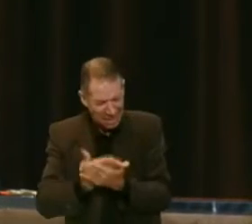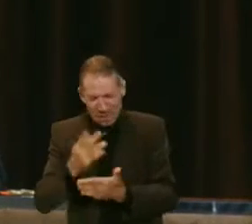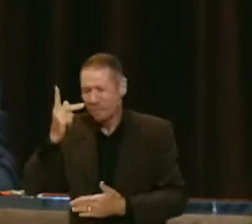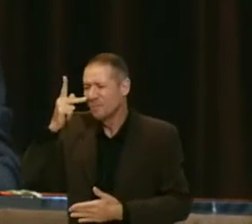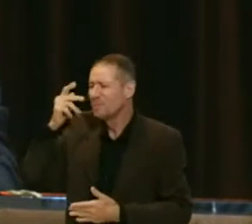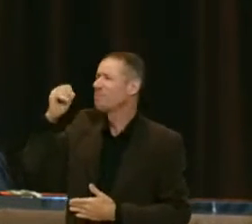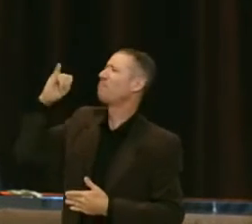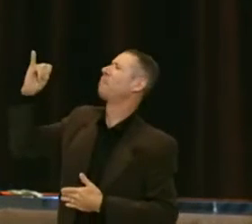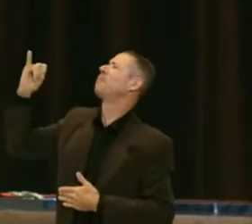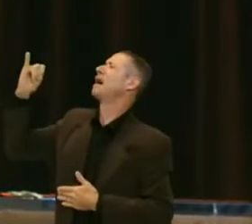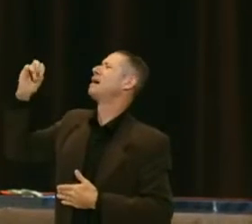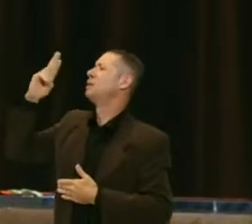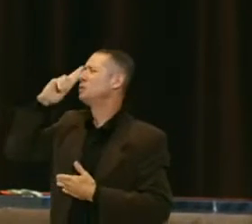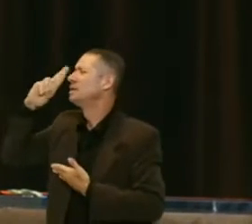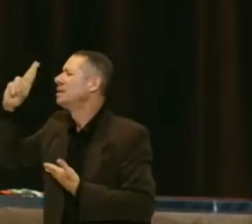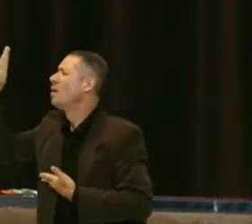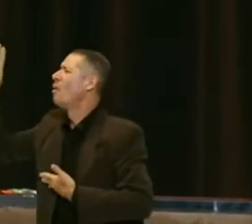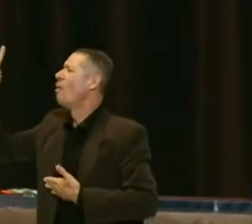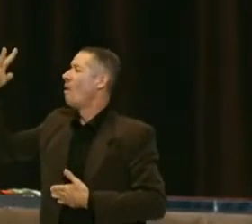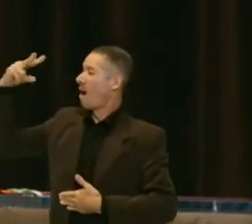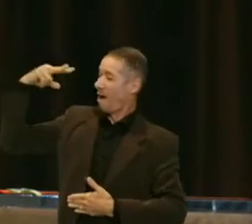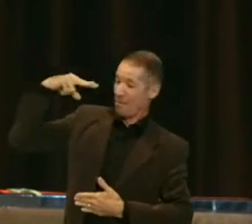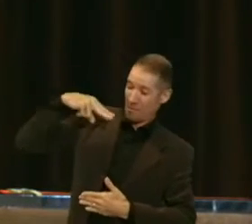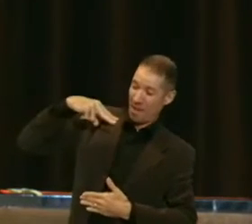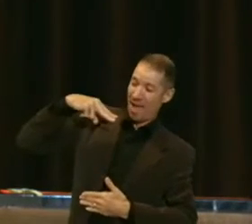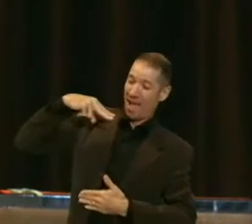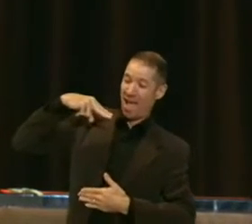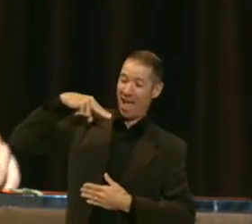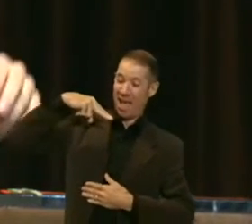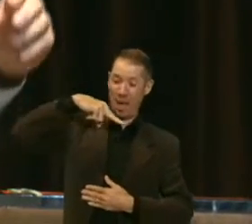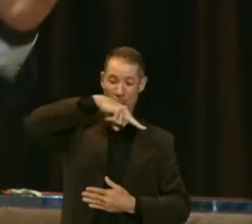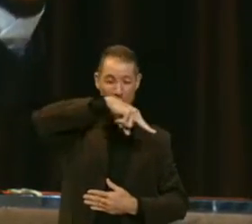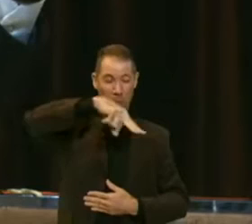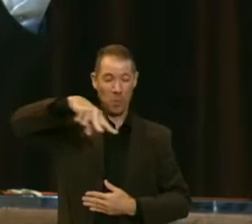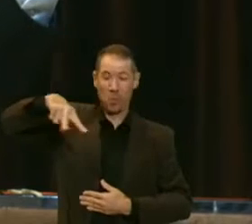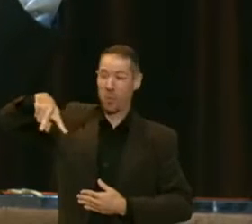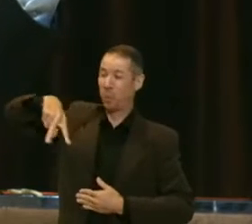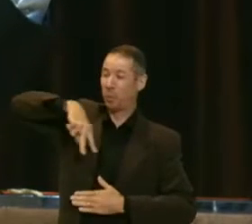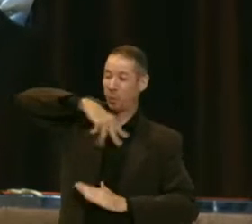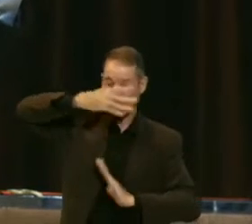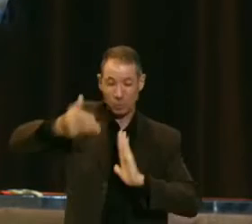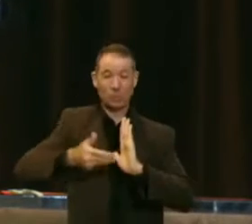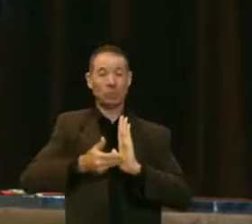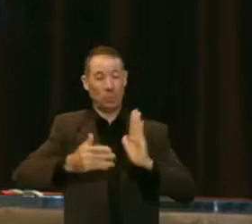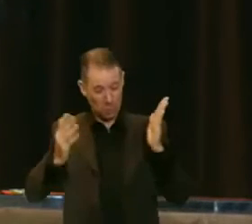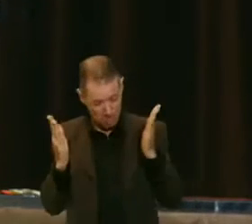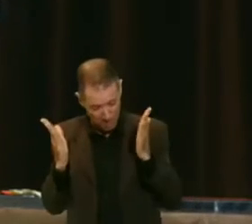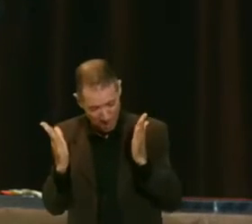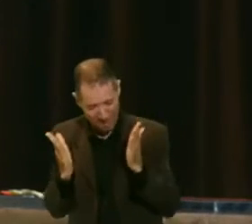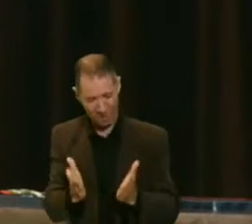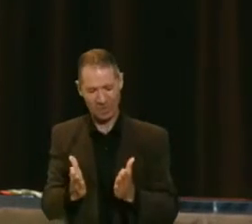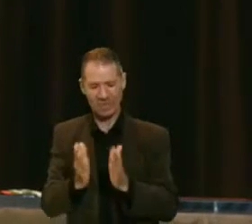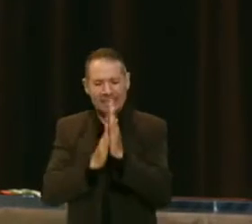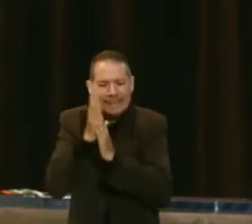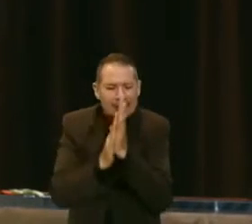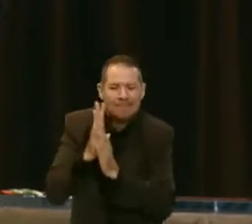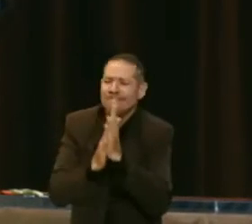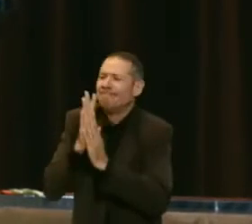Pai, que o Senhor nos vê, nos enxerga. E hoje